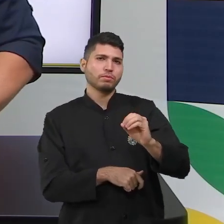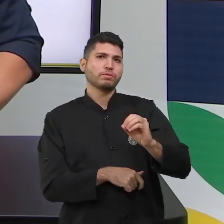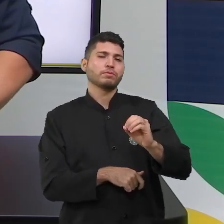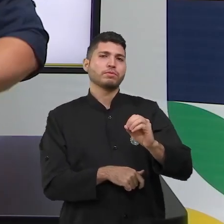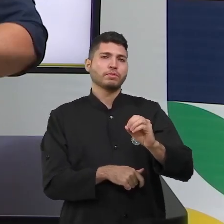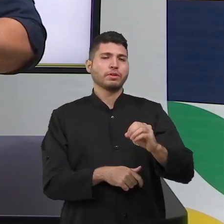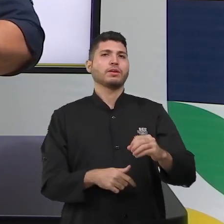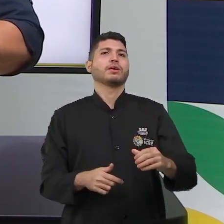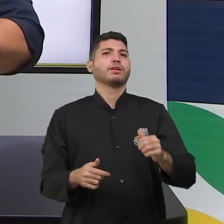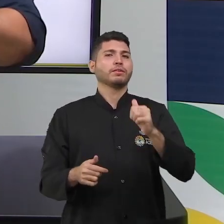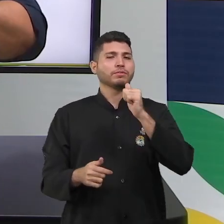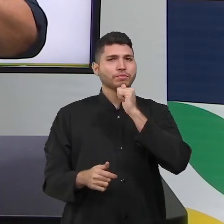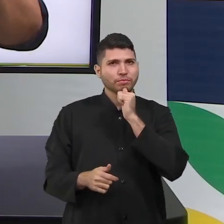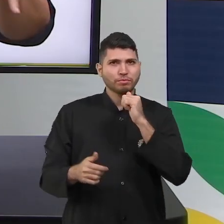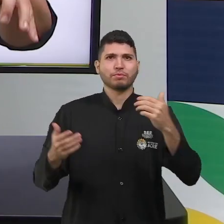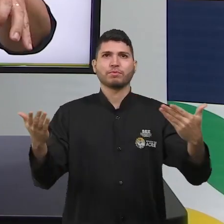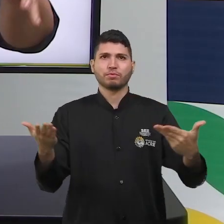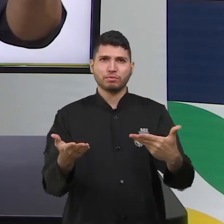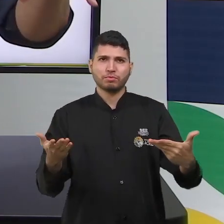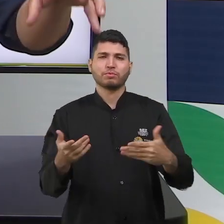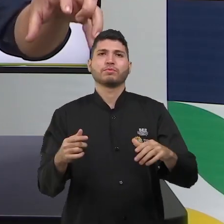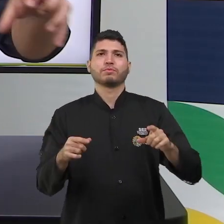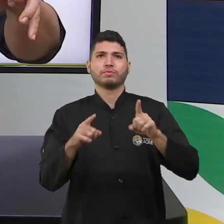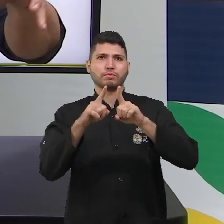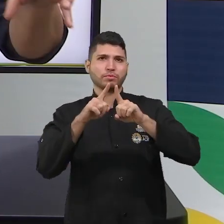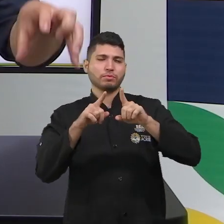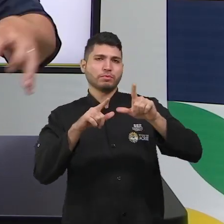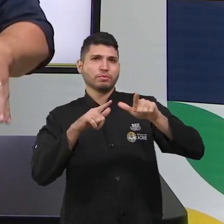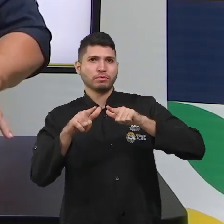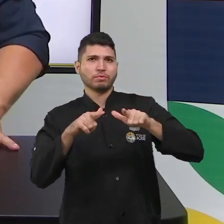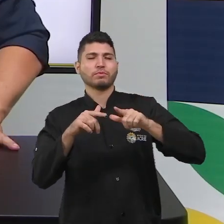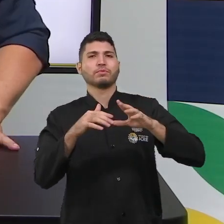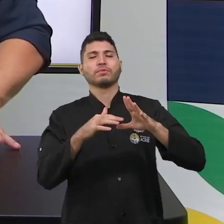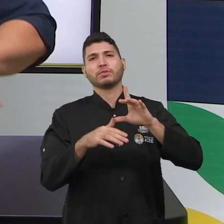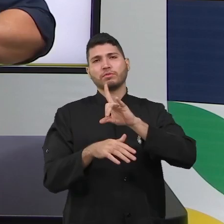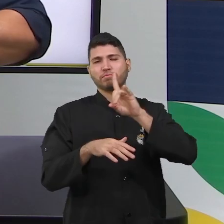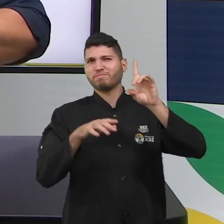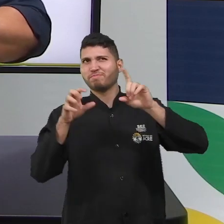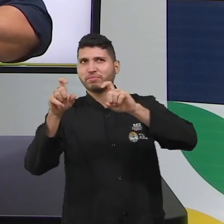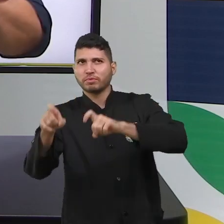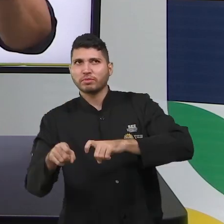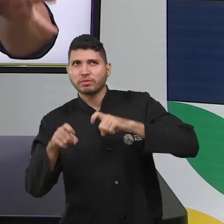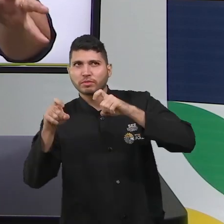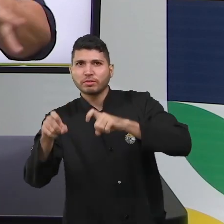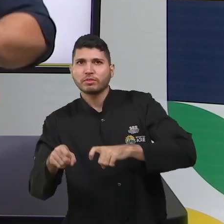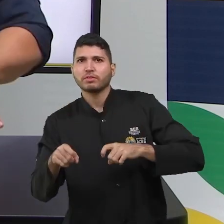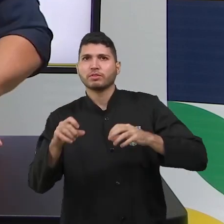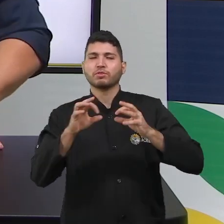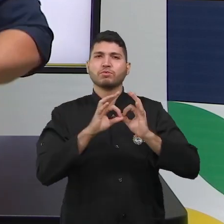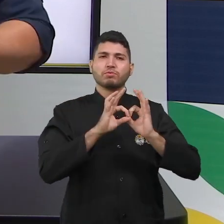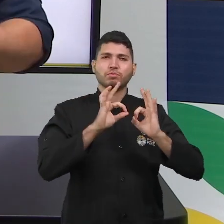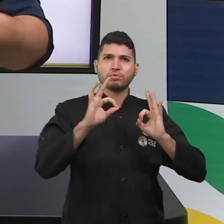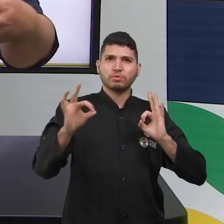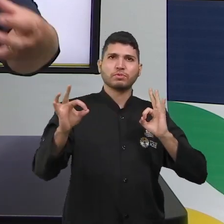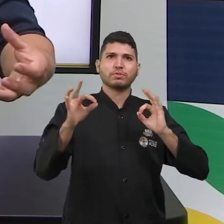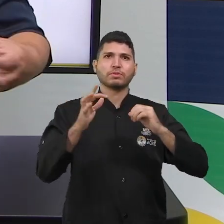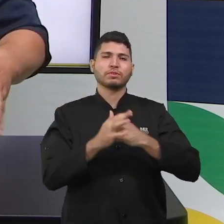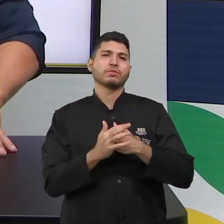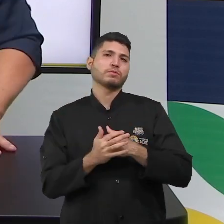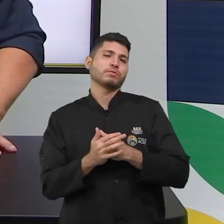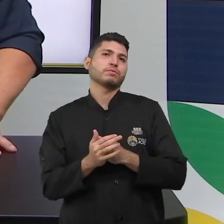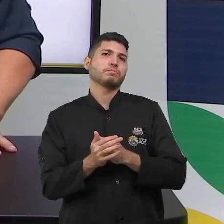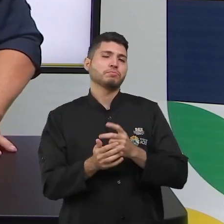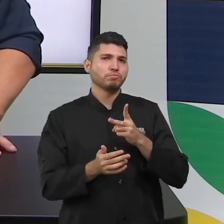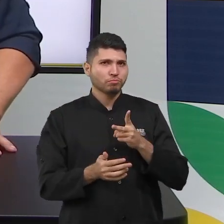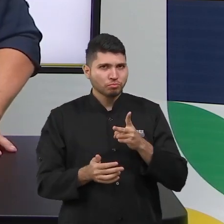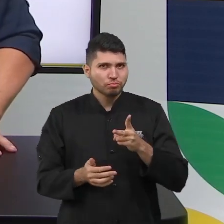hoje. Trabalhadores que são libertados em fazendas isoladas, estavam sendo mantidos lá como se fossem